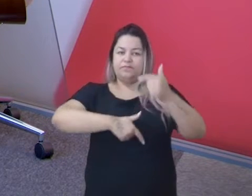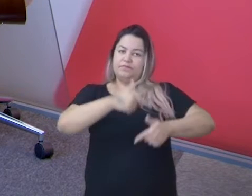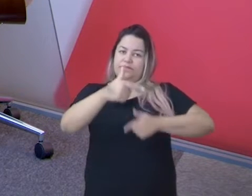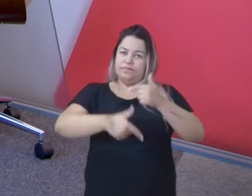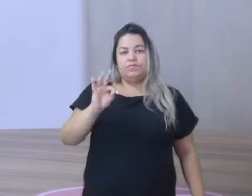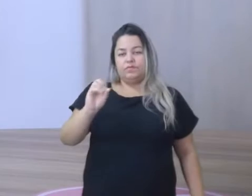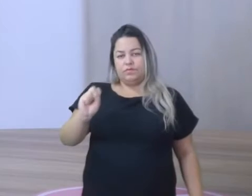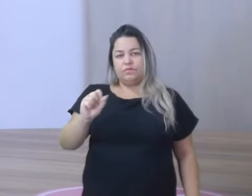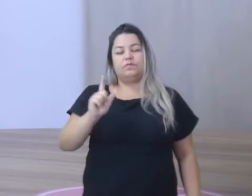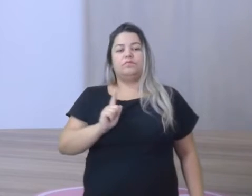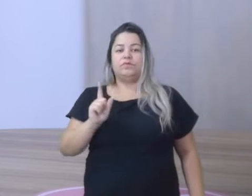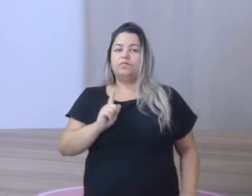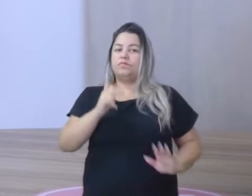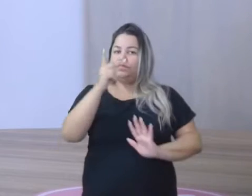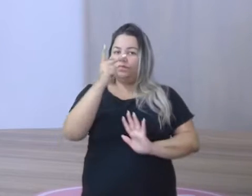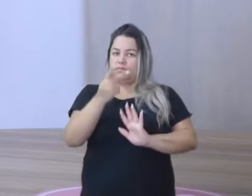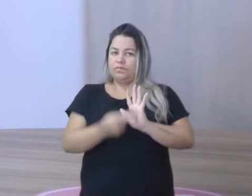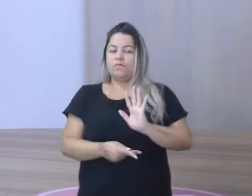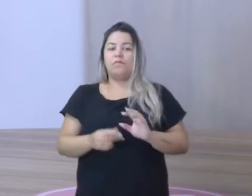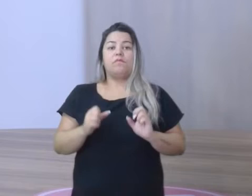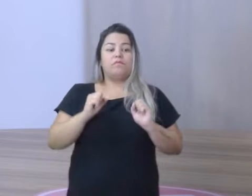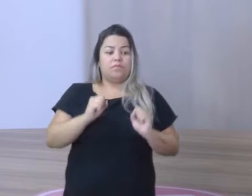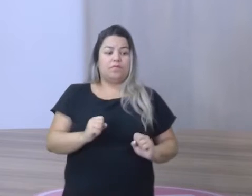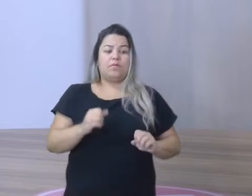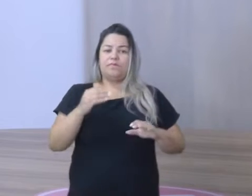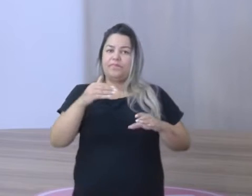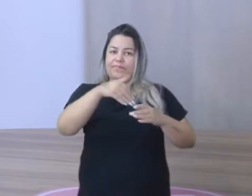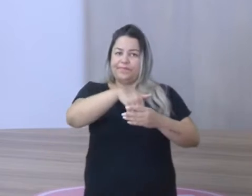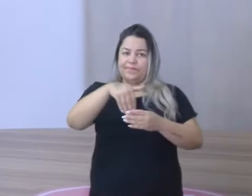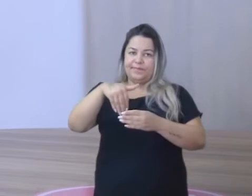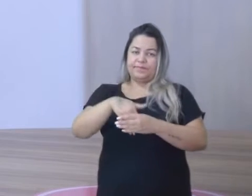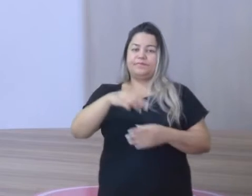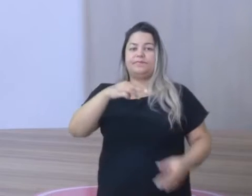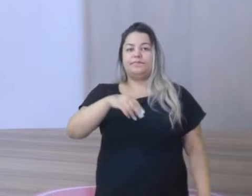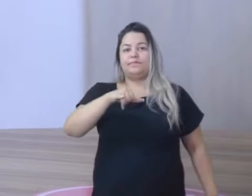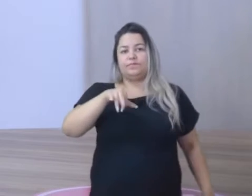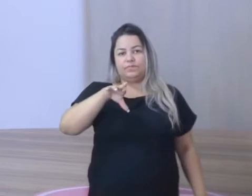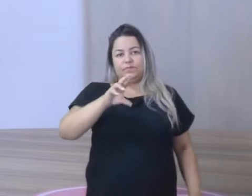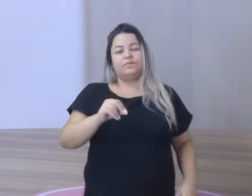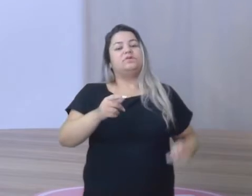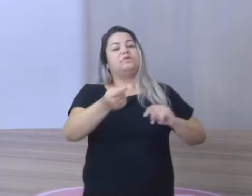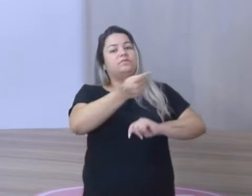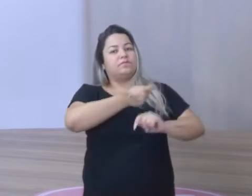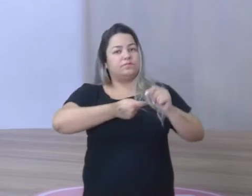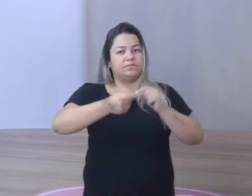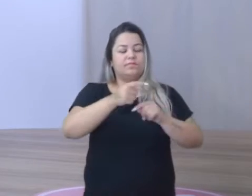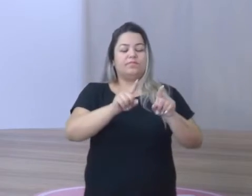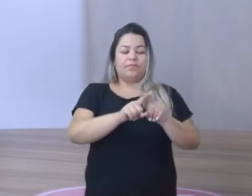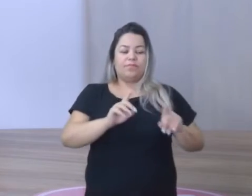do trabalhador. Nós temos projetos que podem ser votados ainda da microeconomia, que